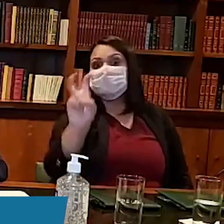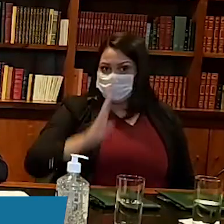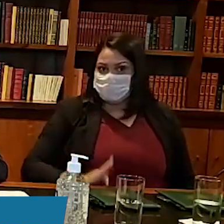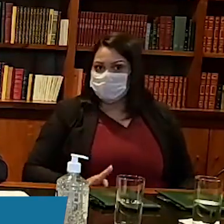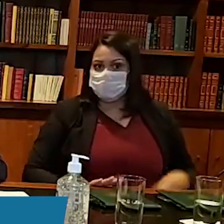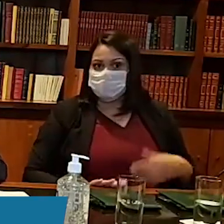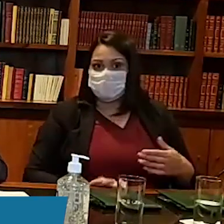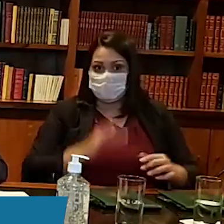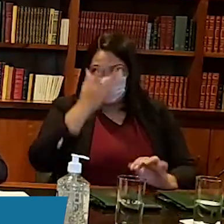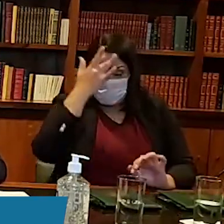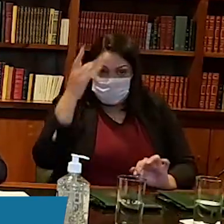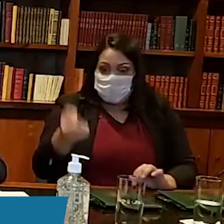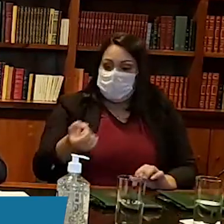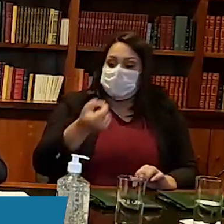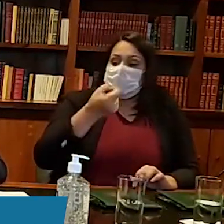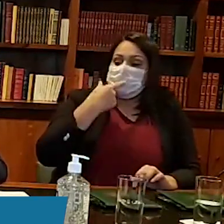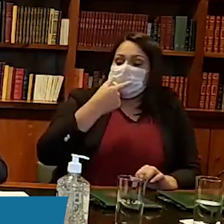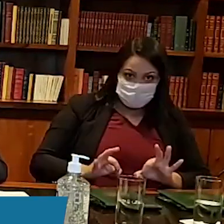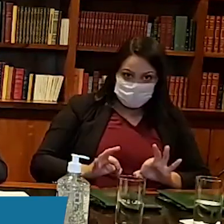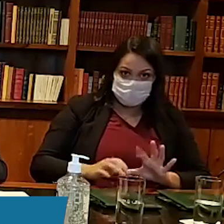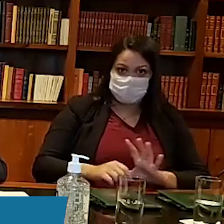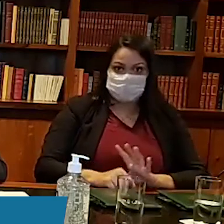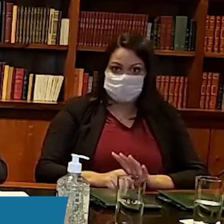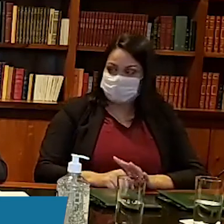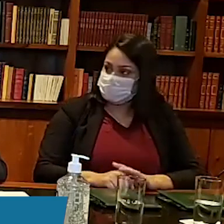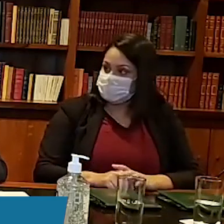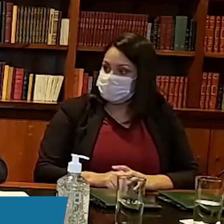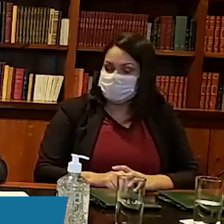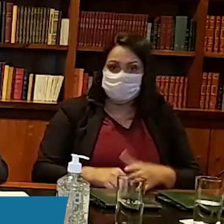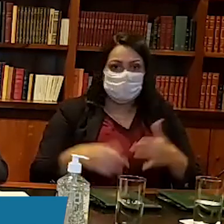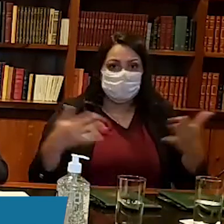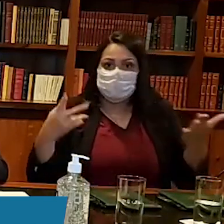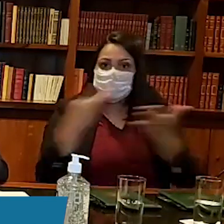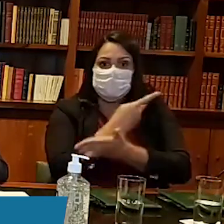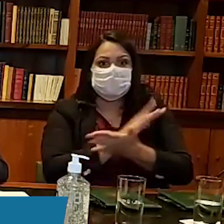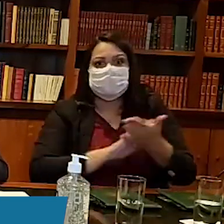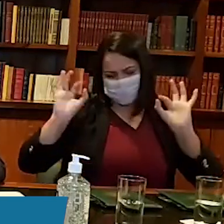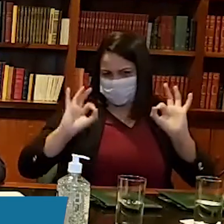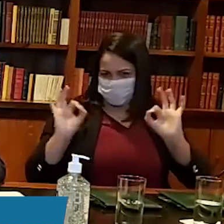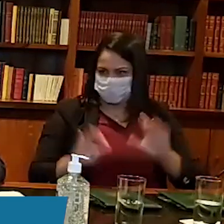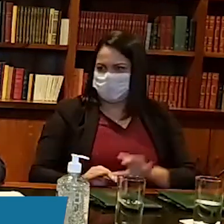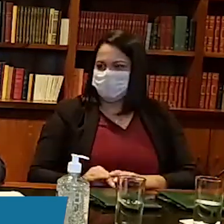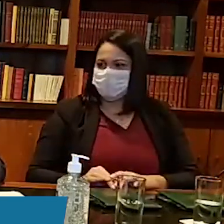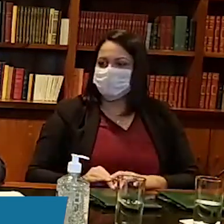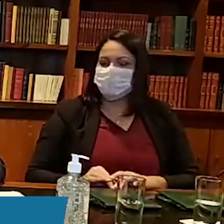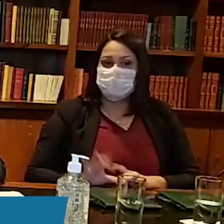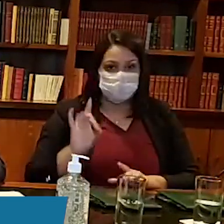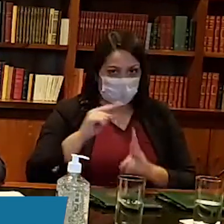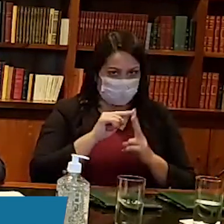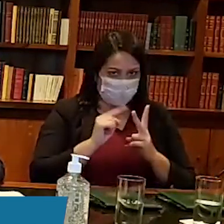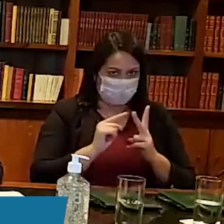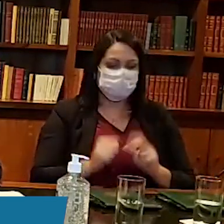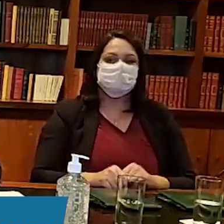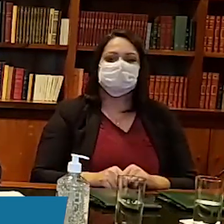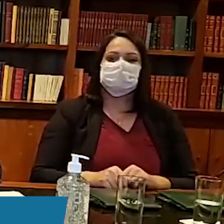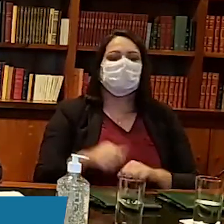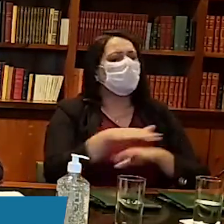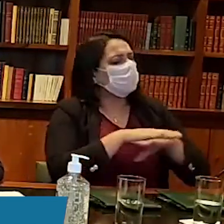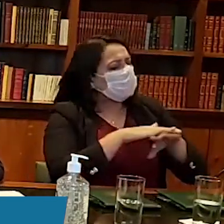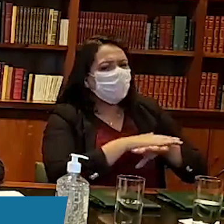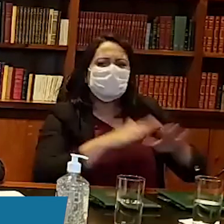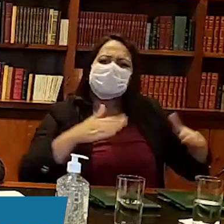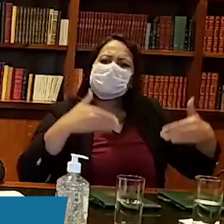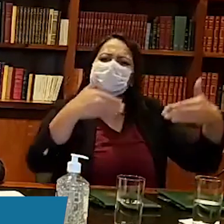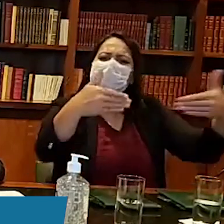1955. A pessoa medicada corretamente, não tem efeito colateral. Conversei de novo hoje com o ministro da Defesa,